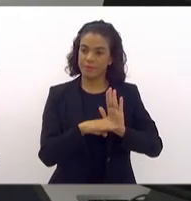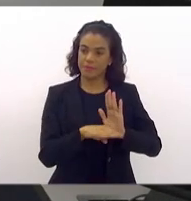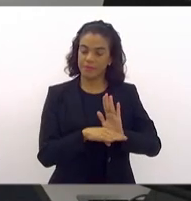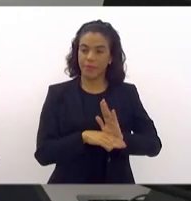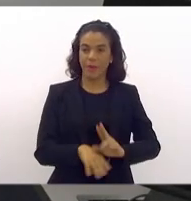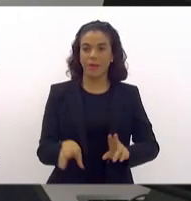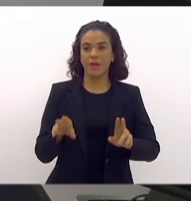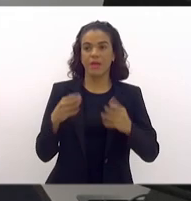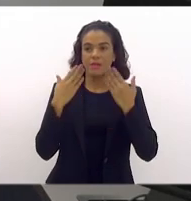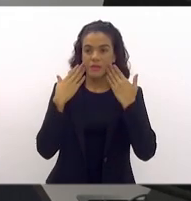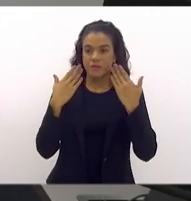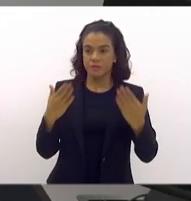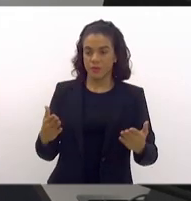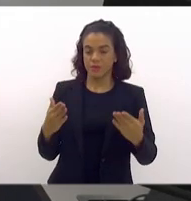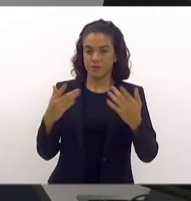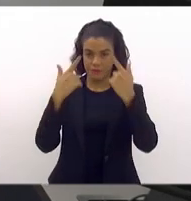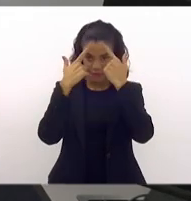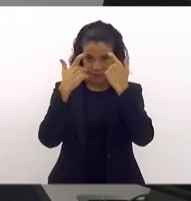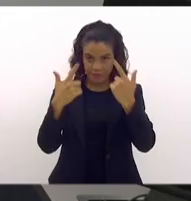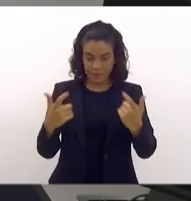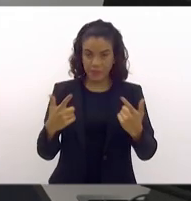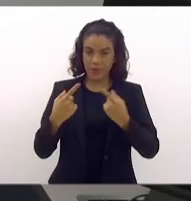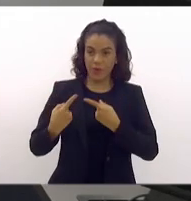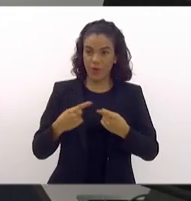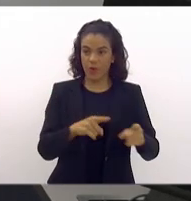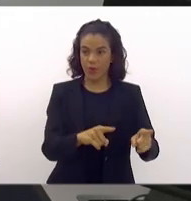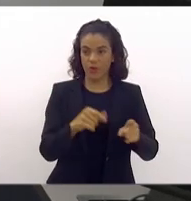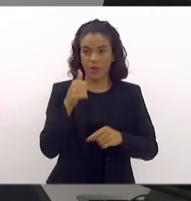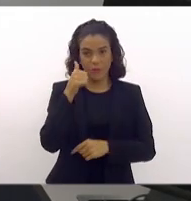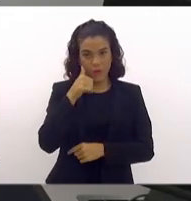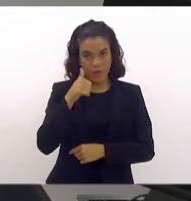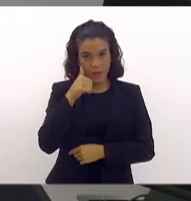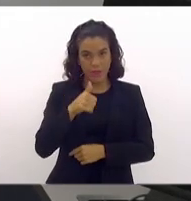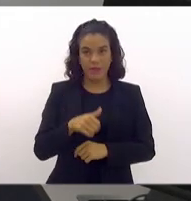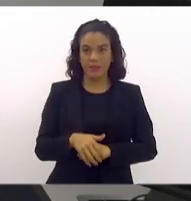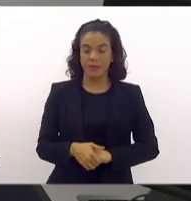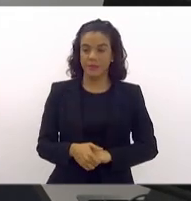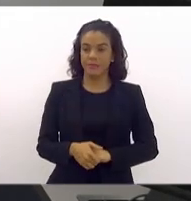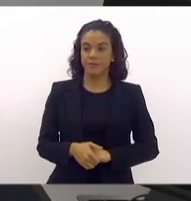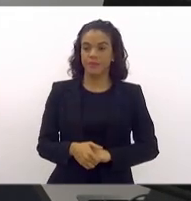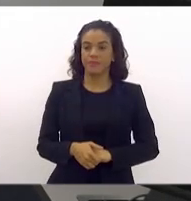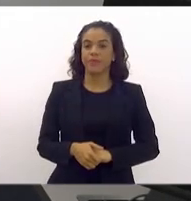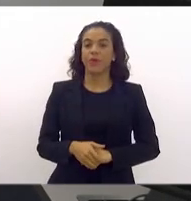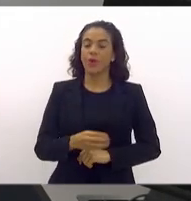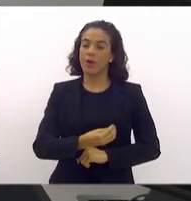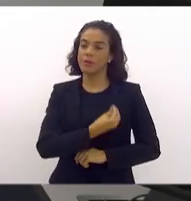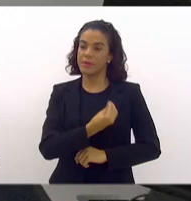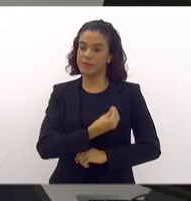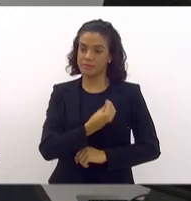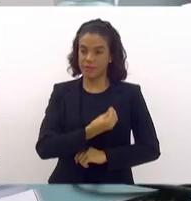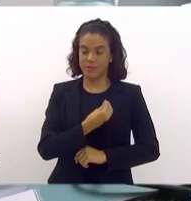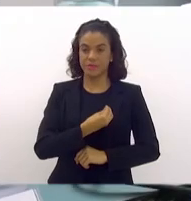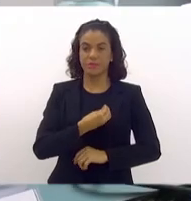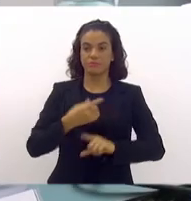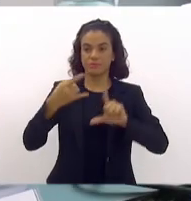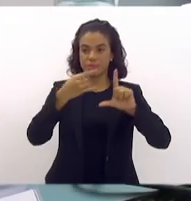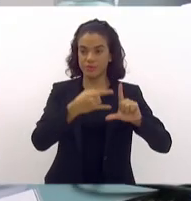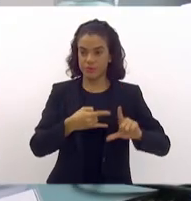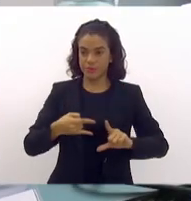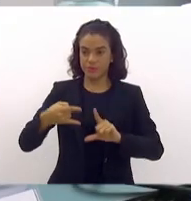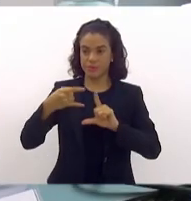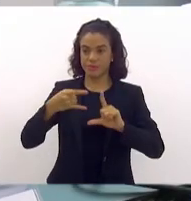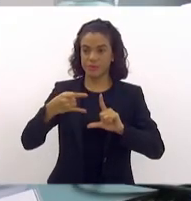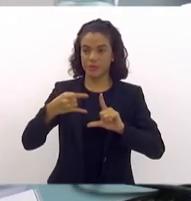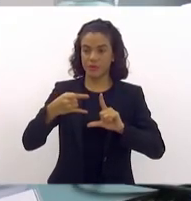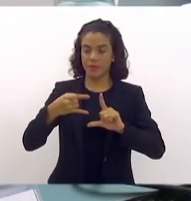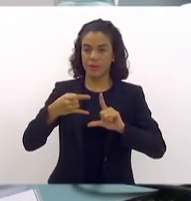e debate sobre o tema violência cibernética contra a mulher, com a participação via plataforma Zoom,